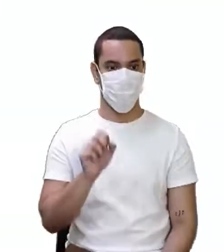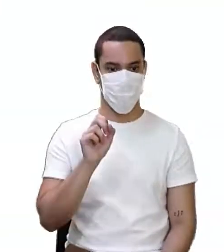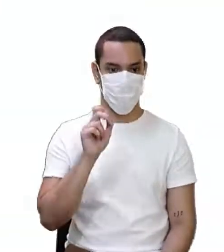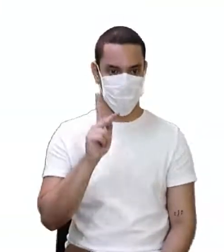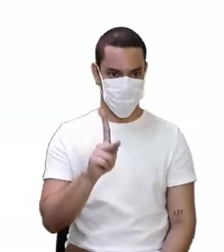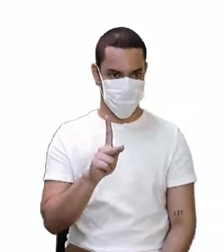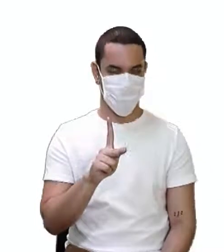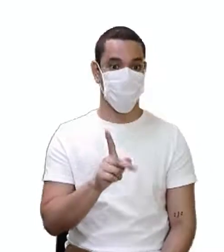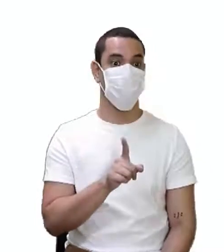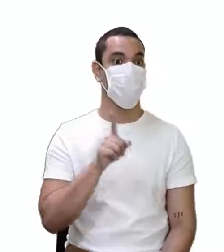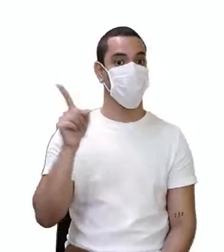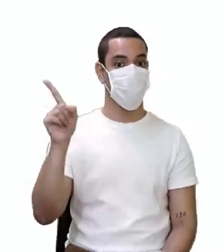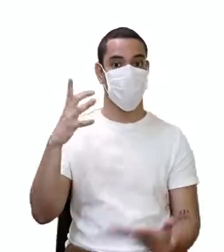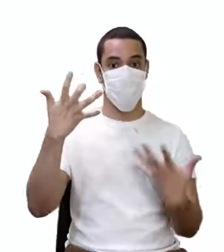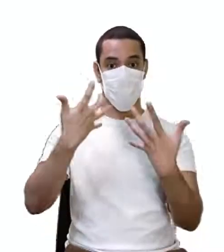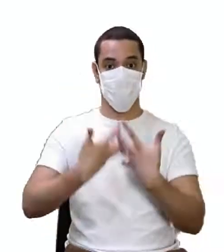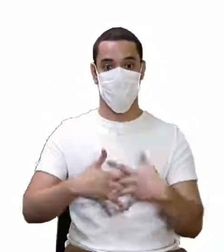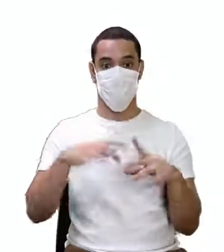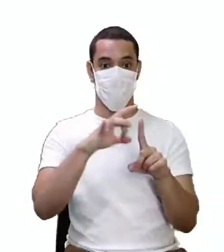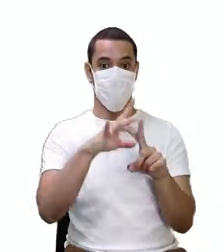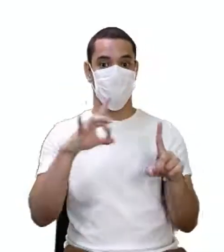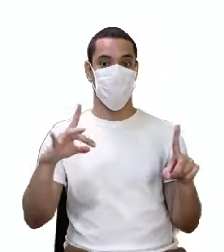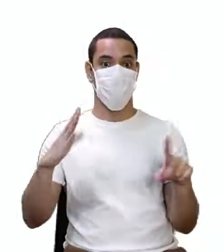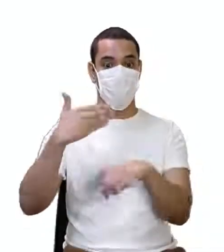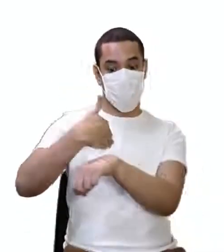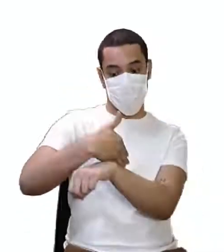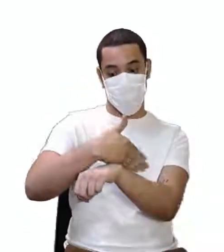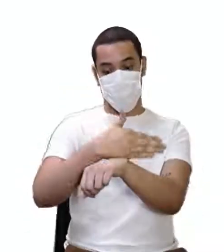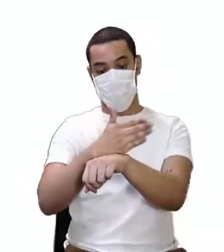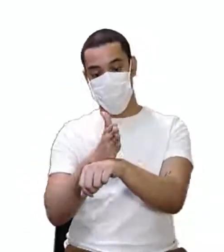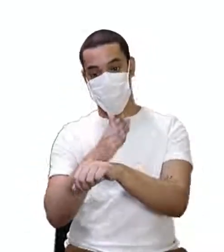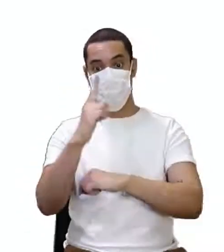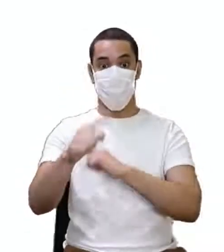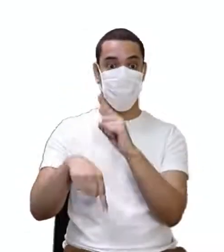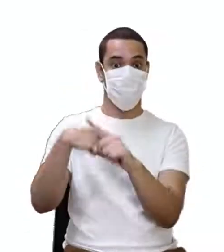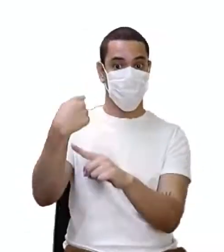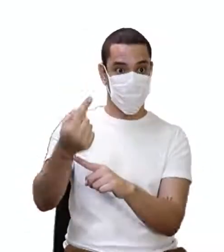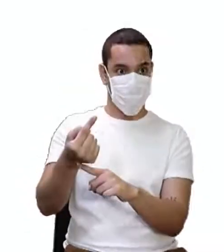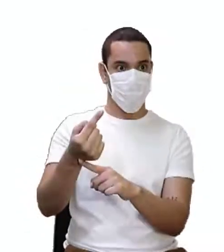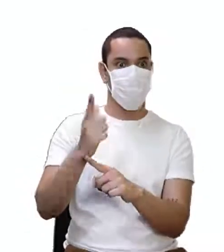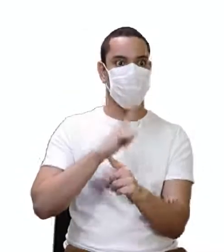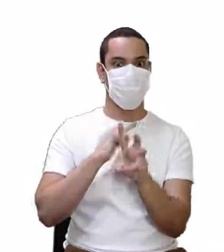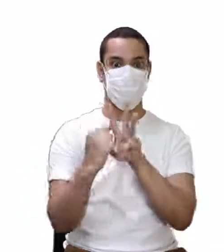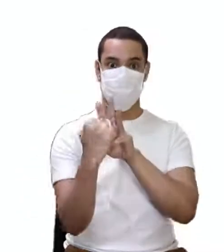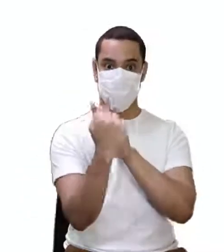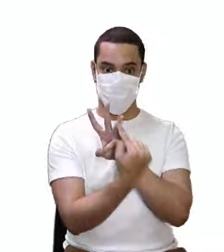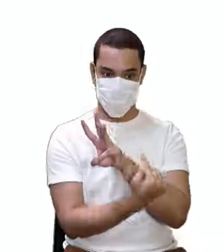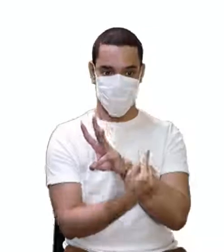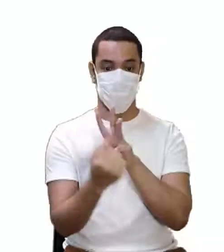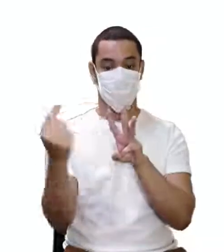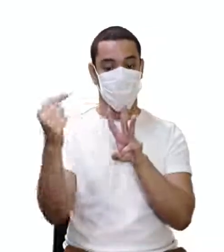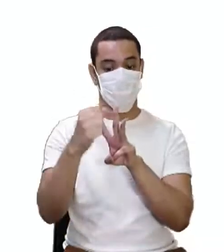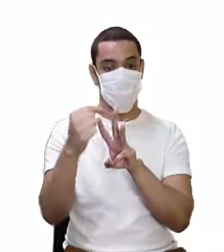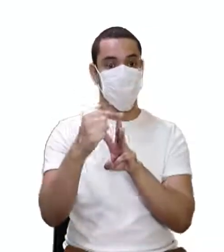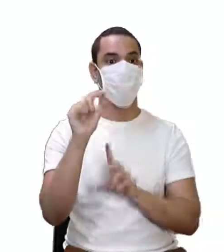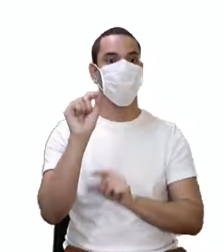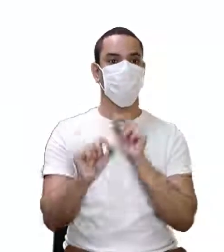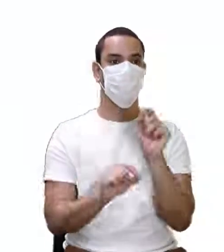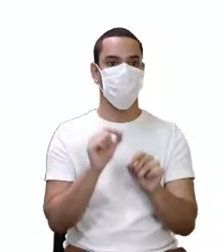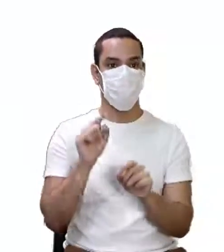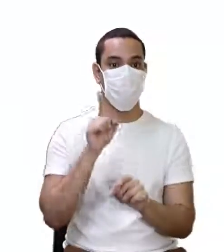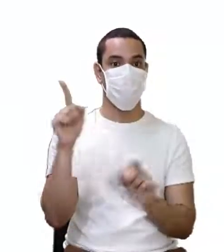Ok, quase não funciona. Mecanismos isoladores agora pós-acasalamento. Nós temos 3 tipos, mas o que significa isso?